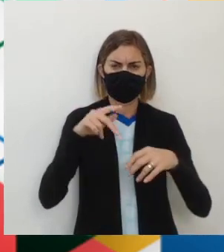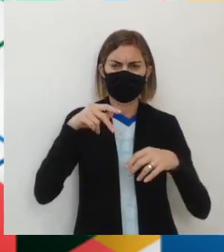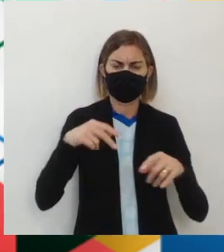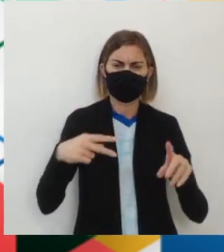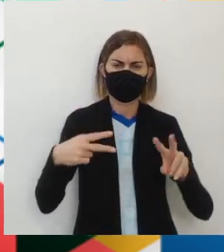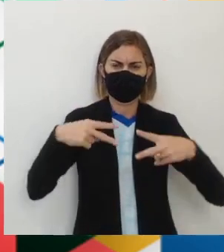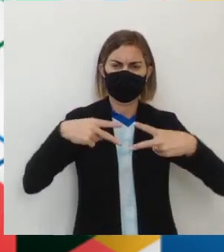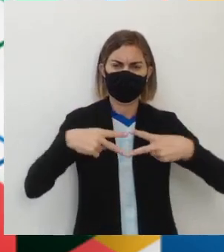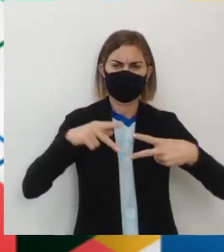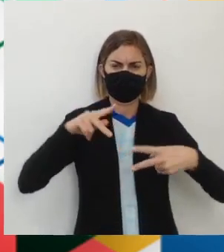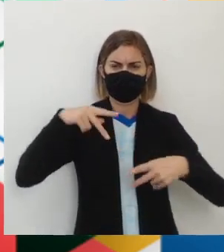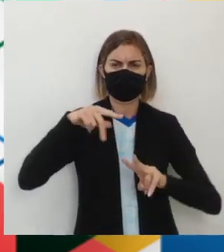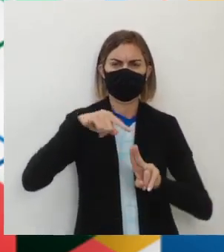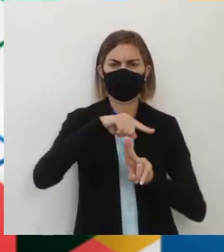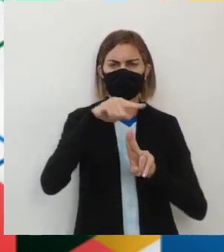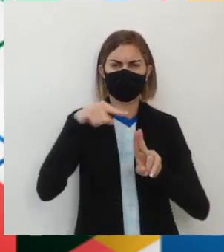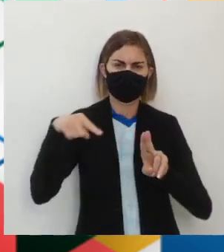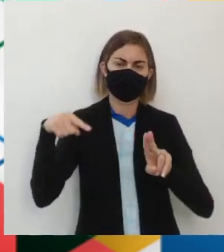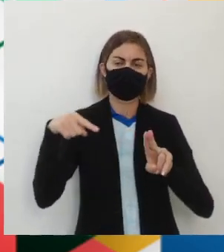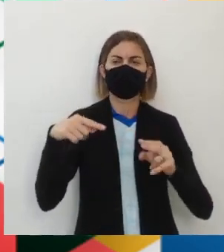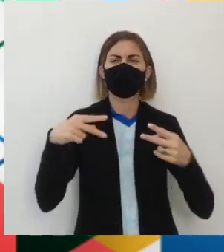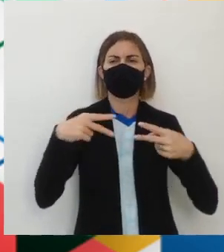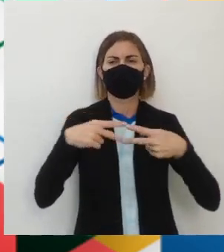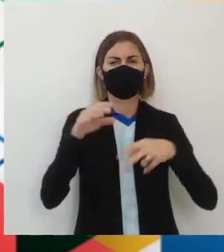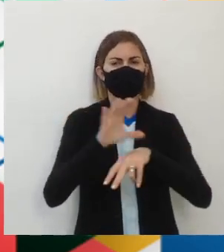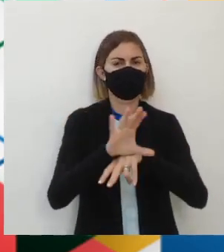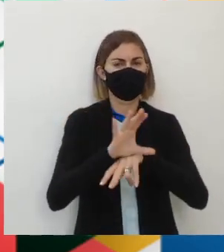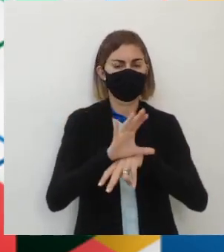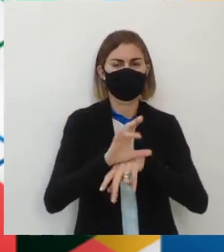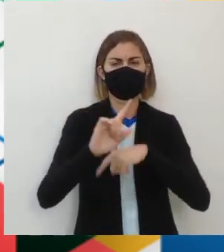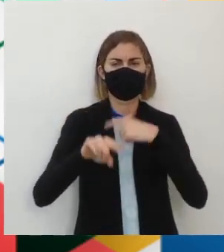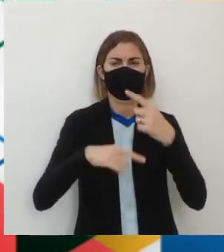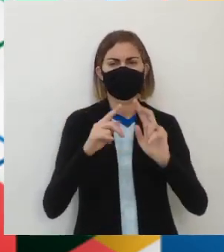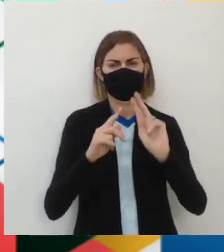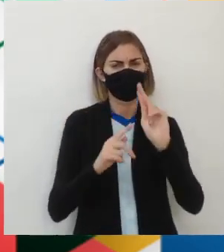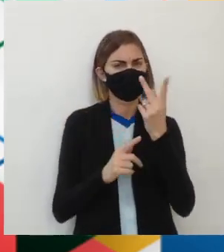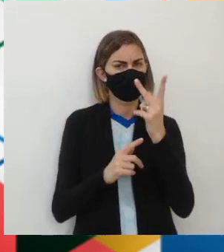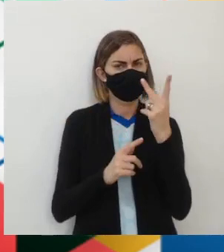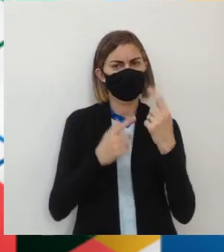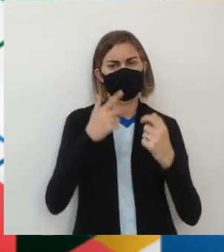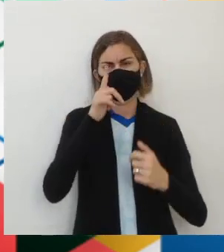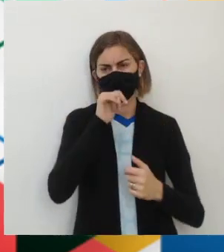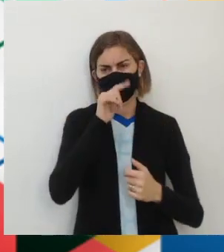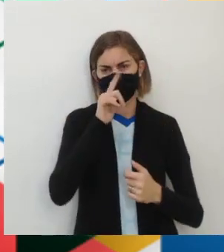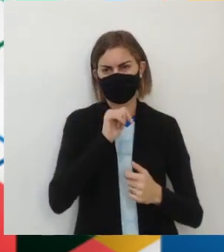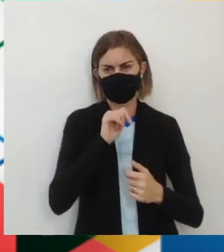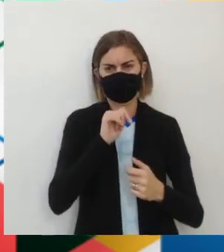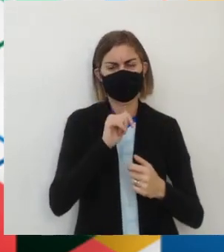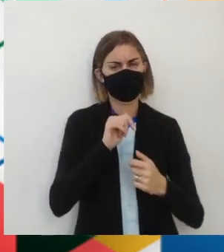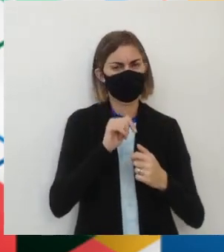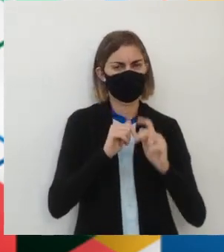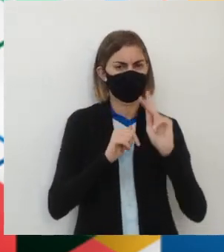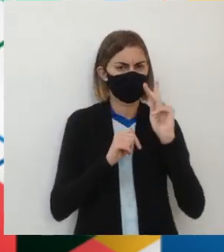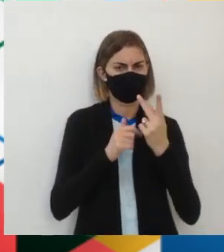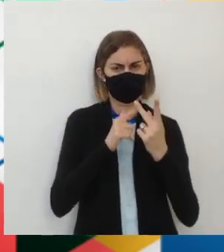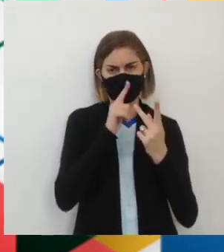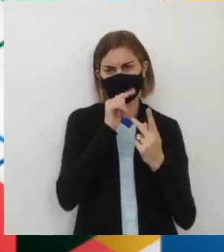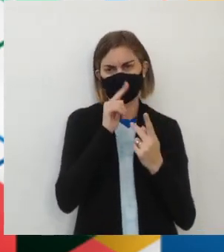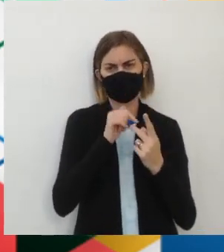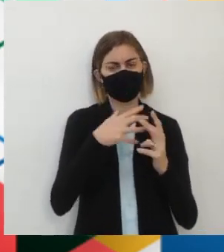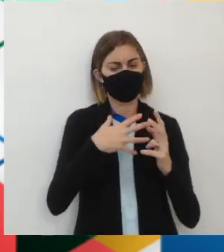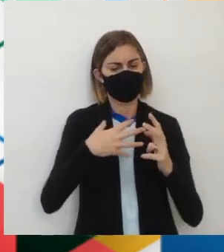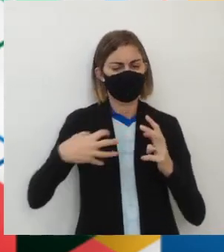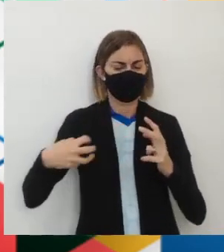forma a ligação com os carbonos. Depois, o hidrogênio da água, o H+ da água, é puxado por